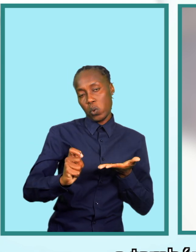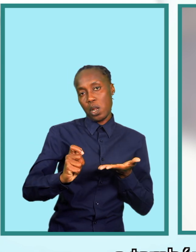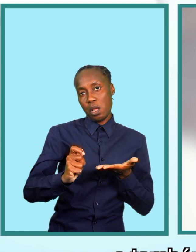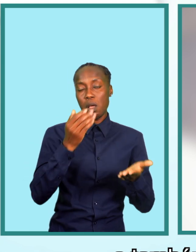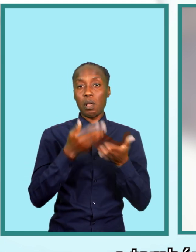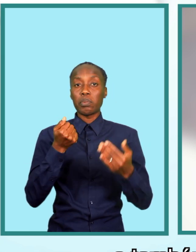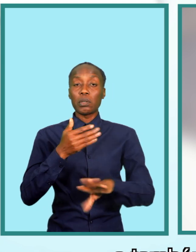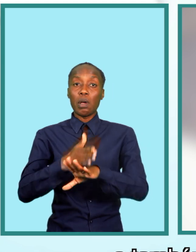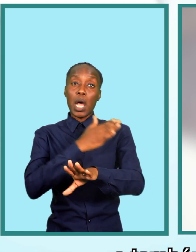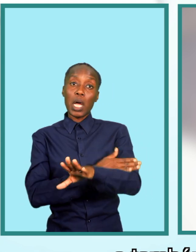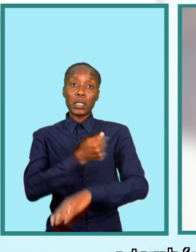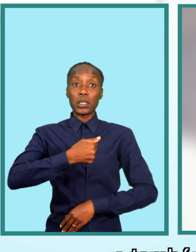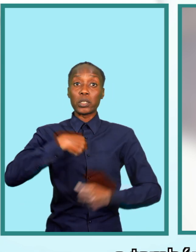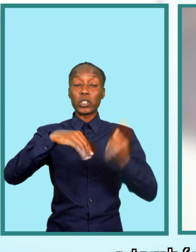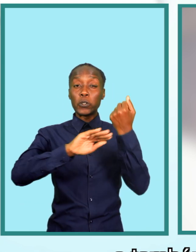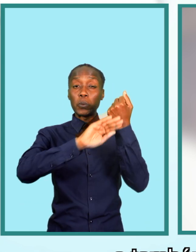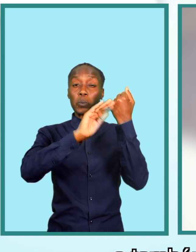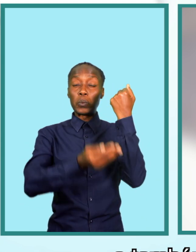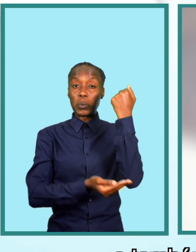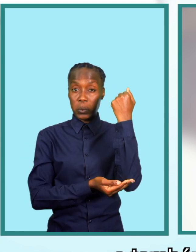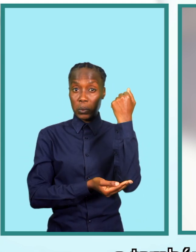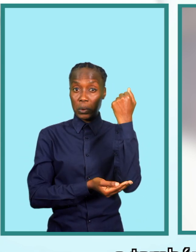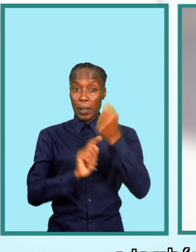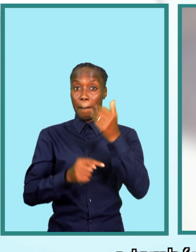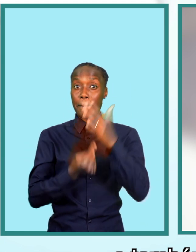escola. Porque quando eu fiquei